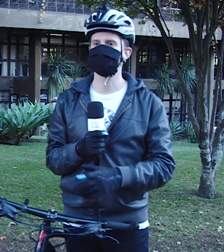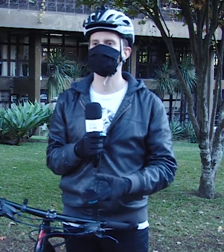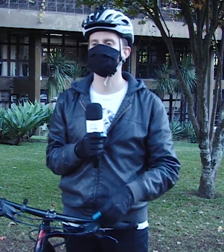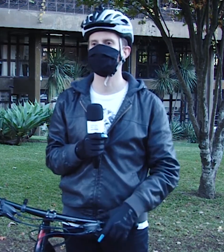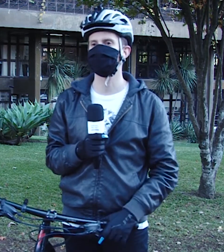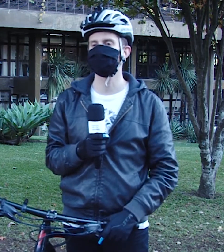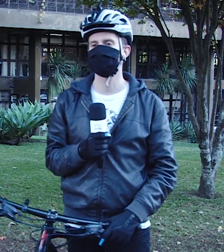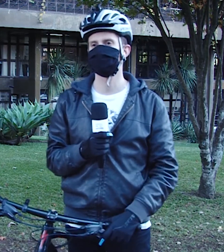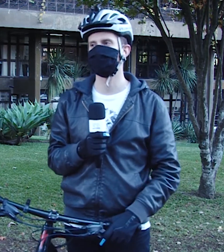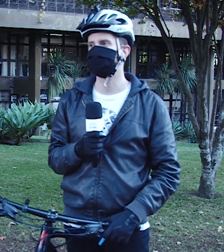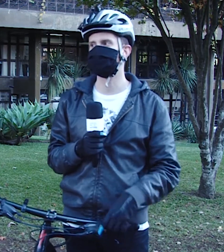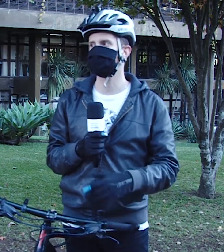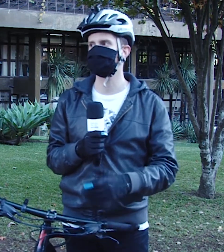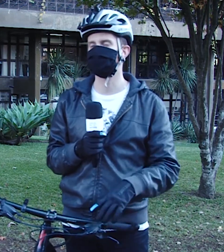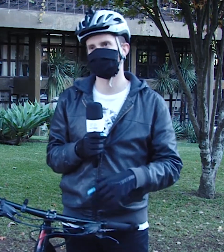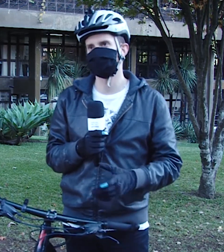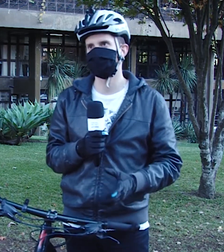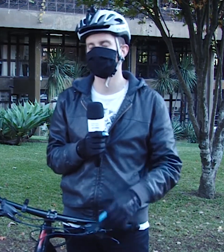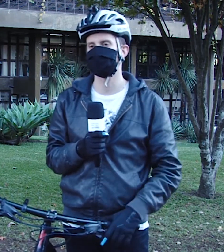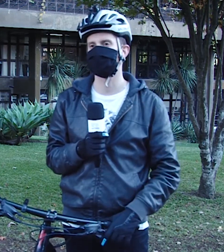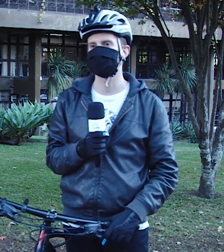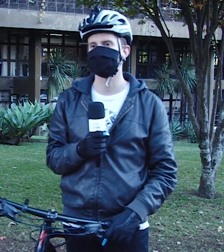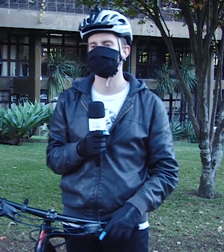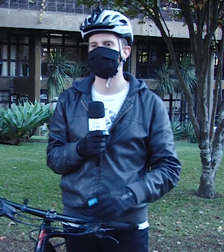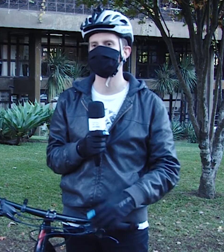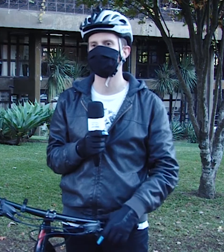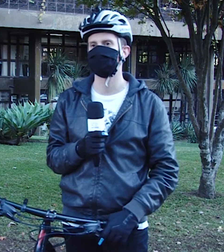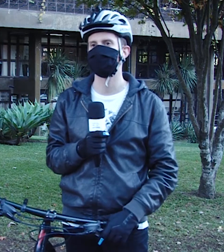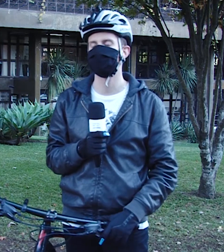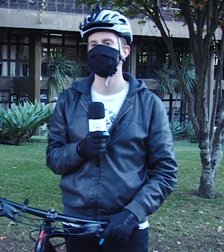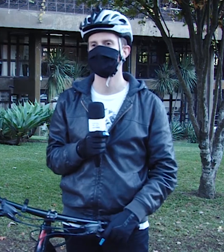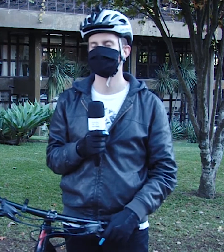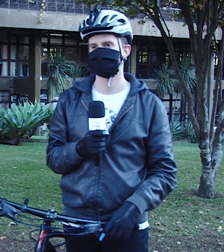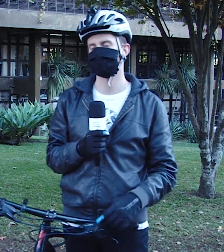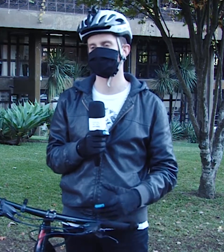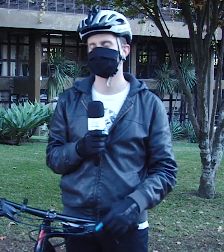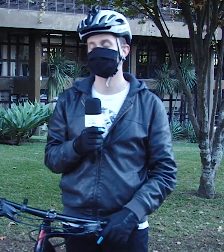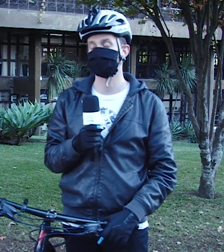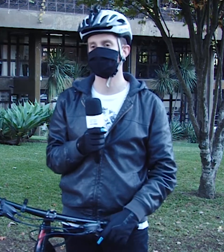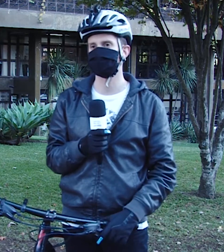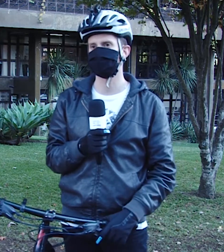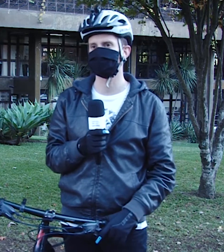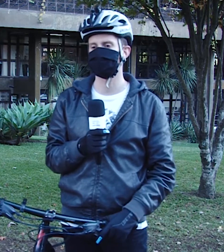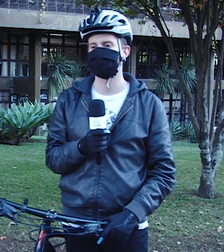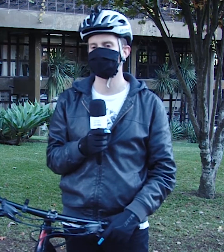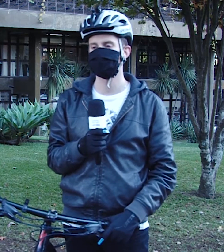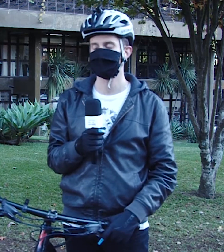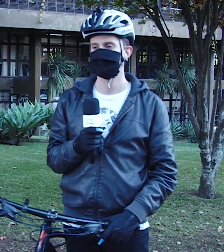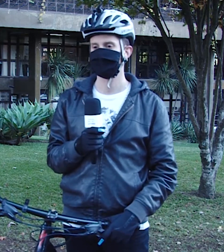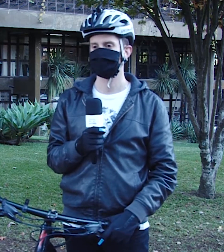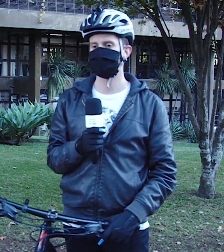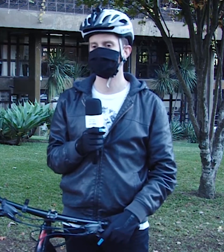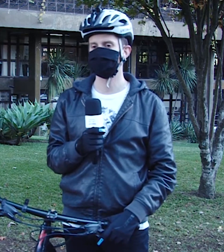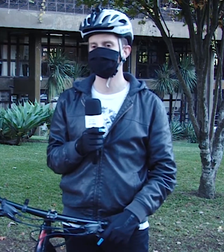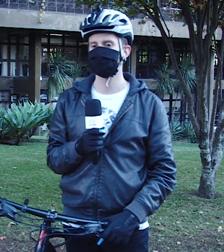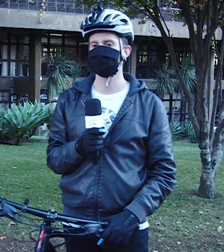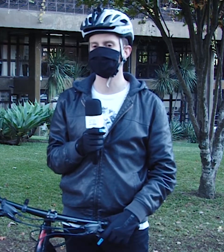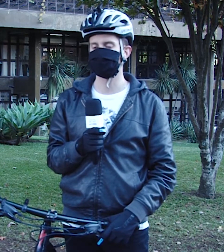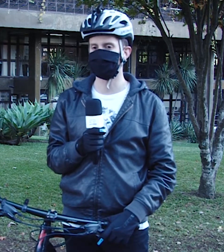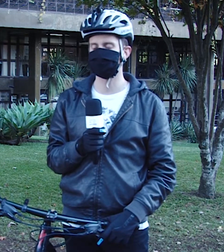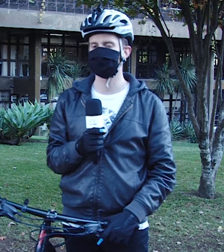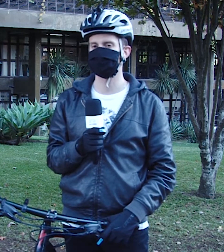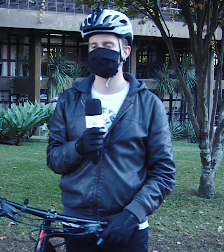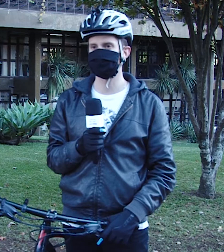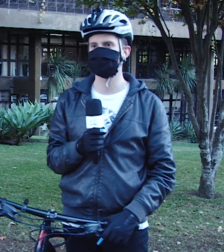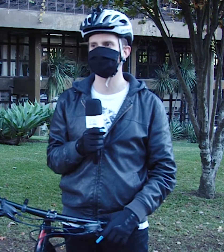de um desejo coletivo da grande maioria dos ciclistas que estavam nas reuniões da comissão da bike e aí em